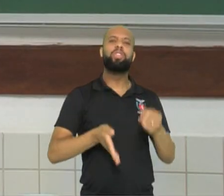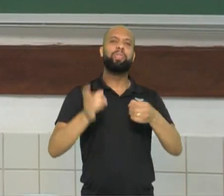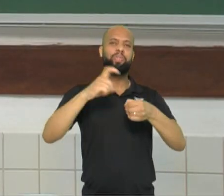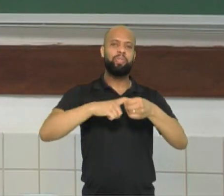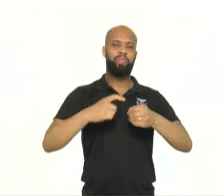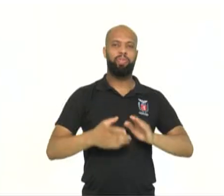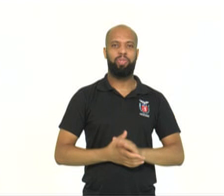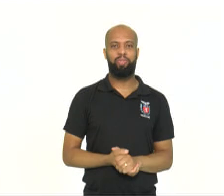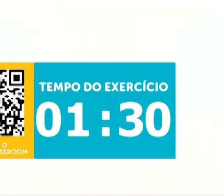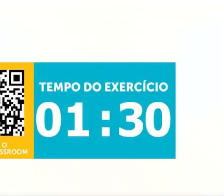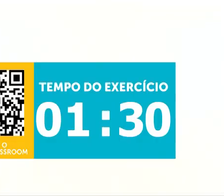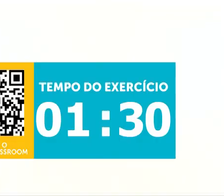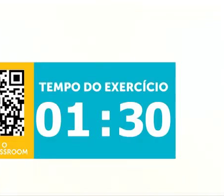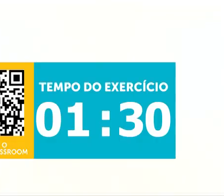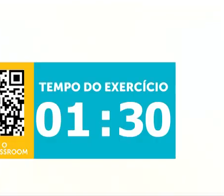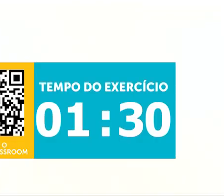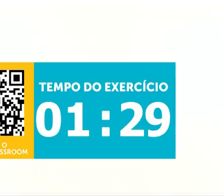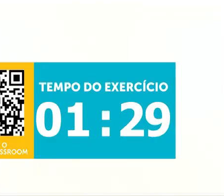já volto.